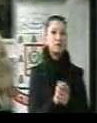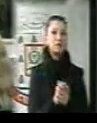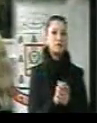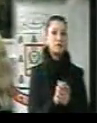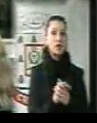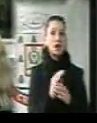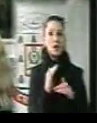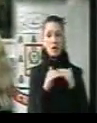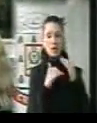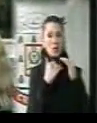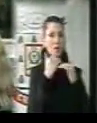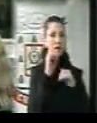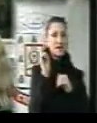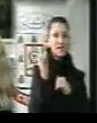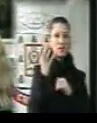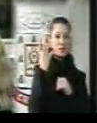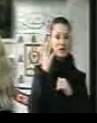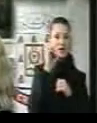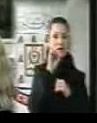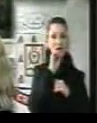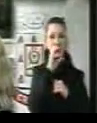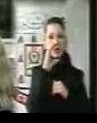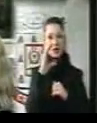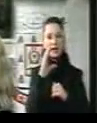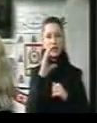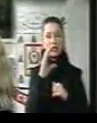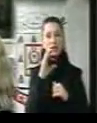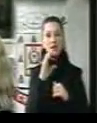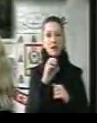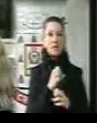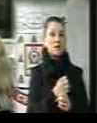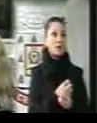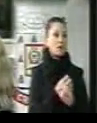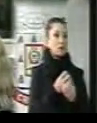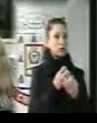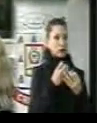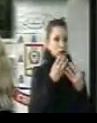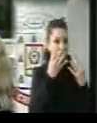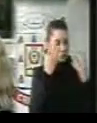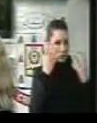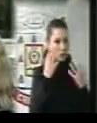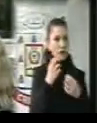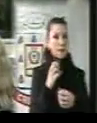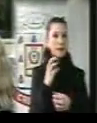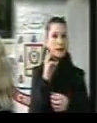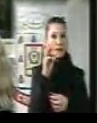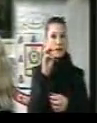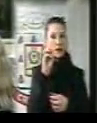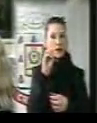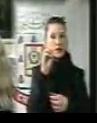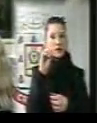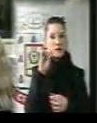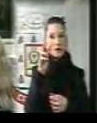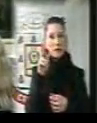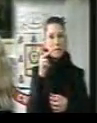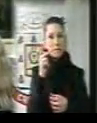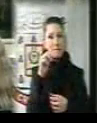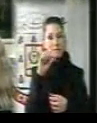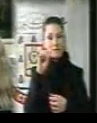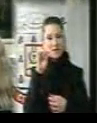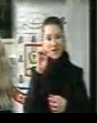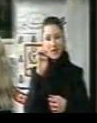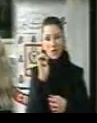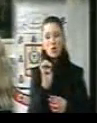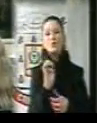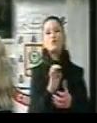todos os cantos e recantos de Santa Catarina, elas somam a quantia de aproximadamente 320